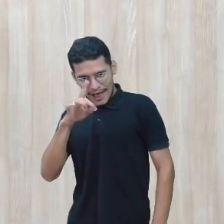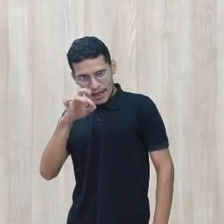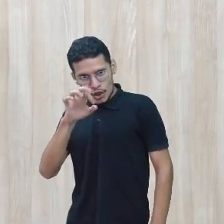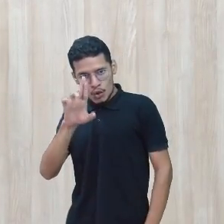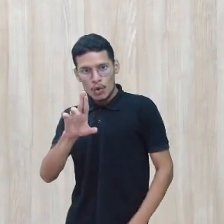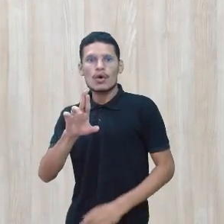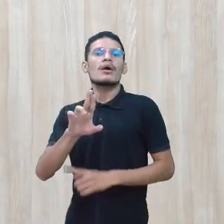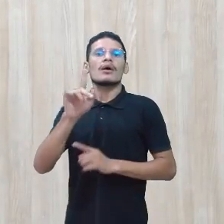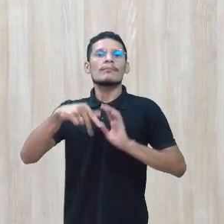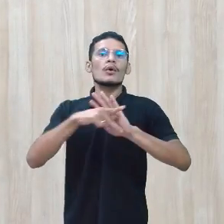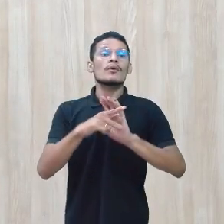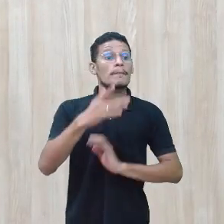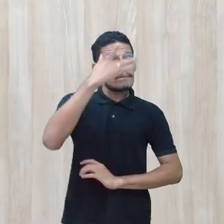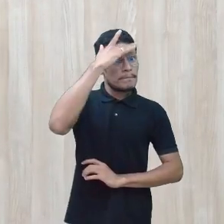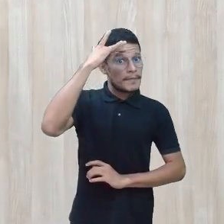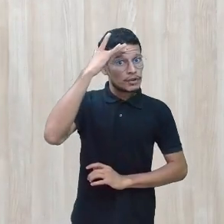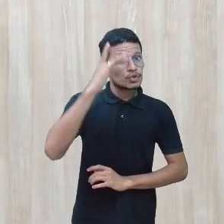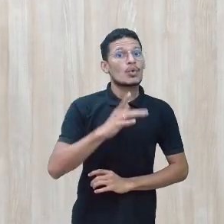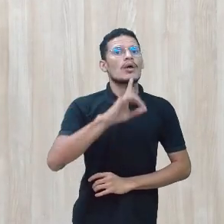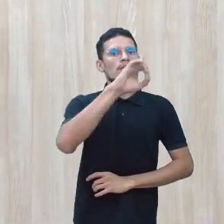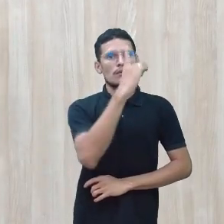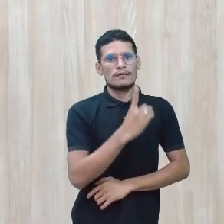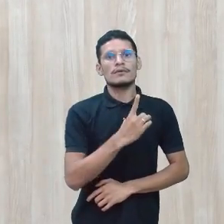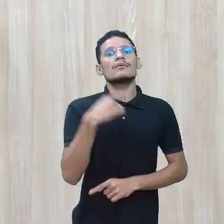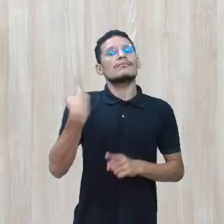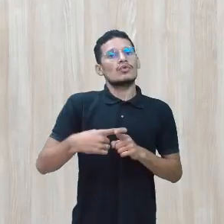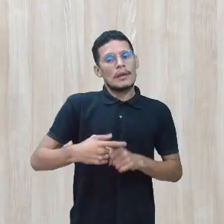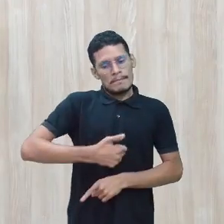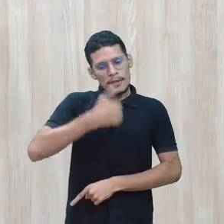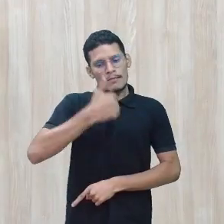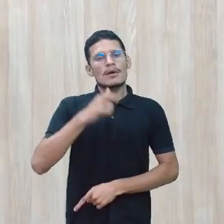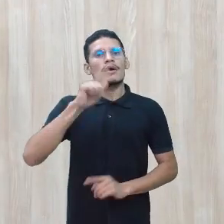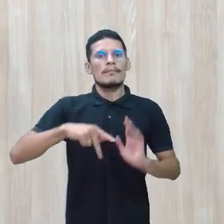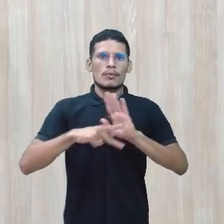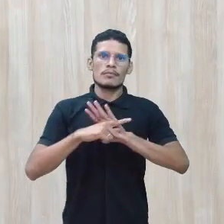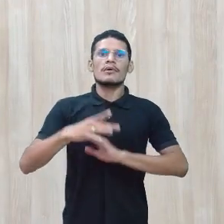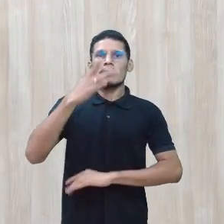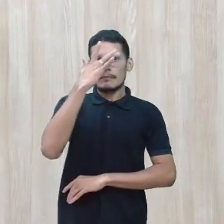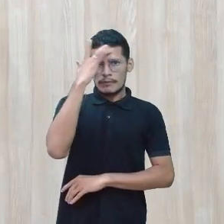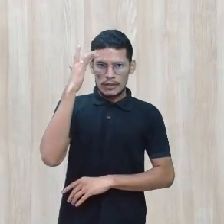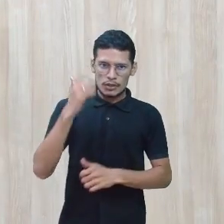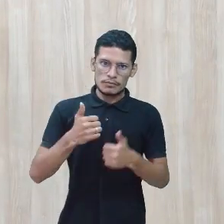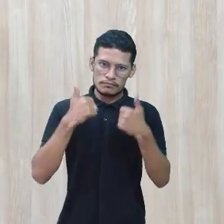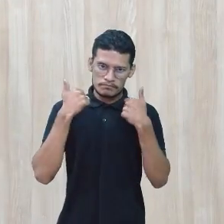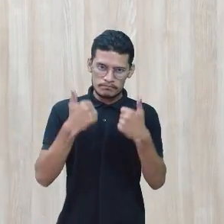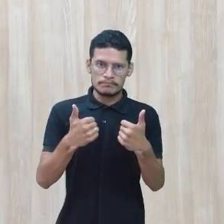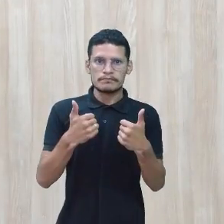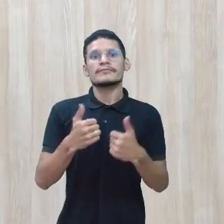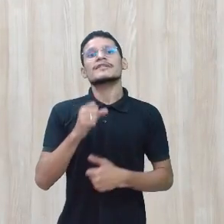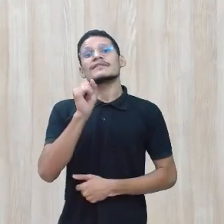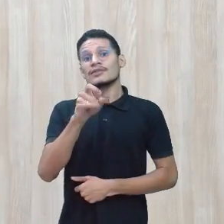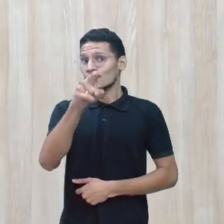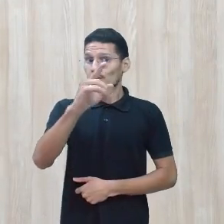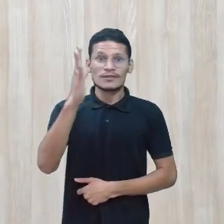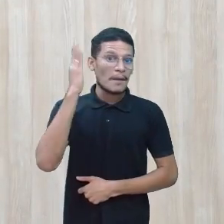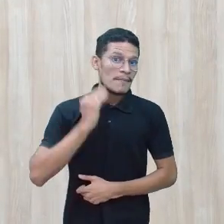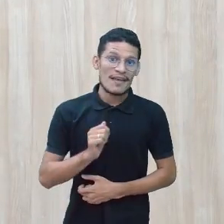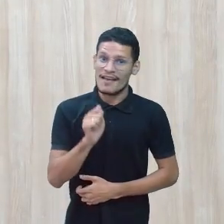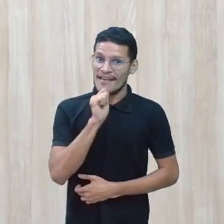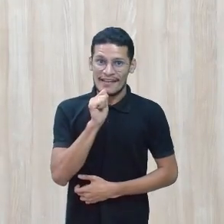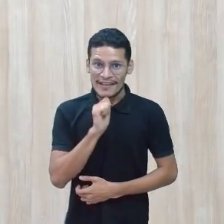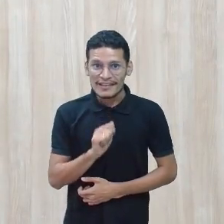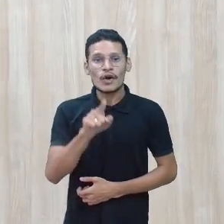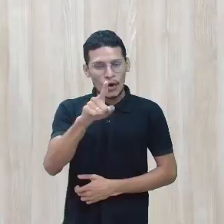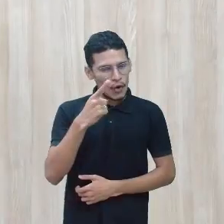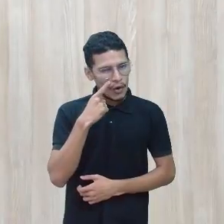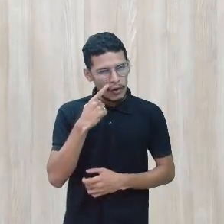com deficiência, porque em primeira mão vem a pessoa. Tranquilo? Se tu não sabia também, já fica